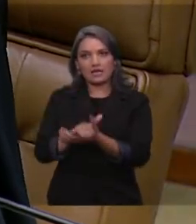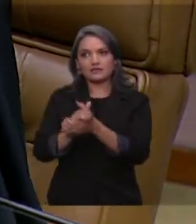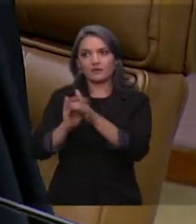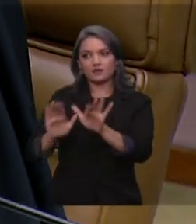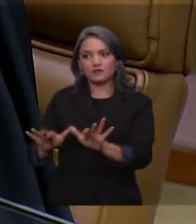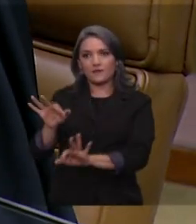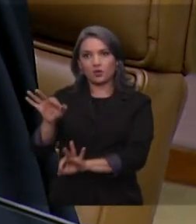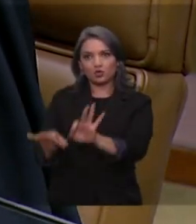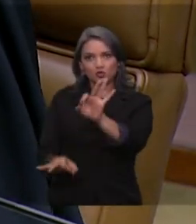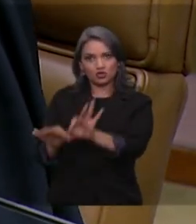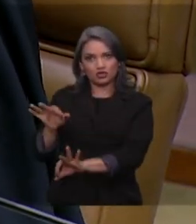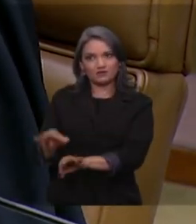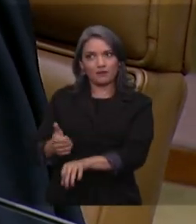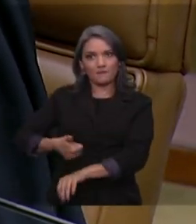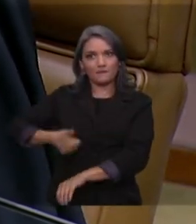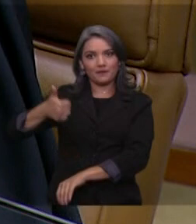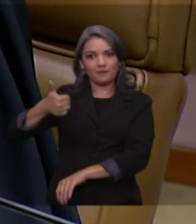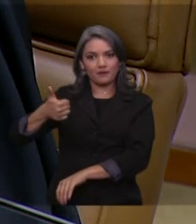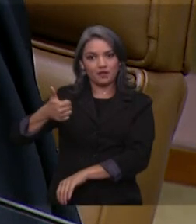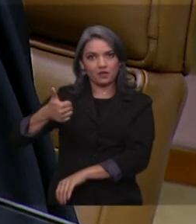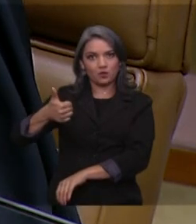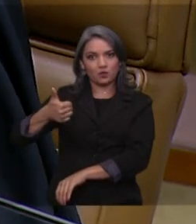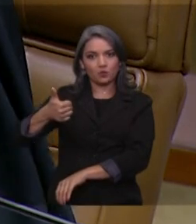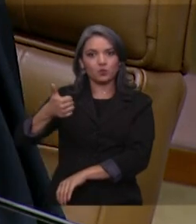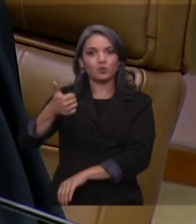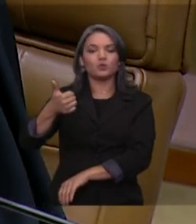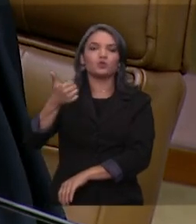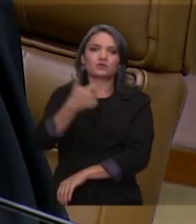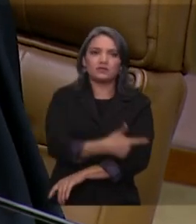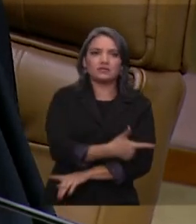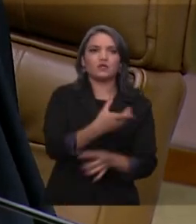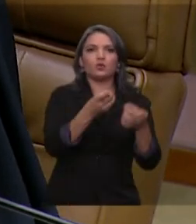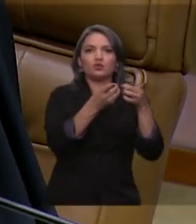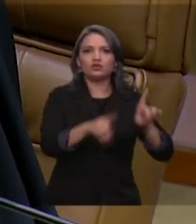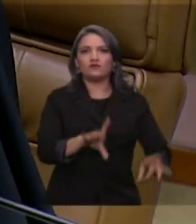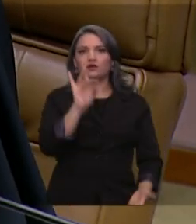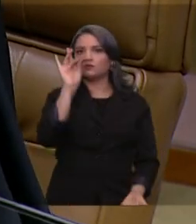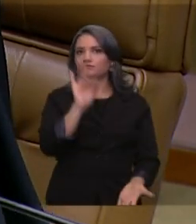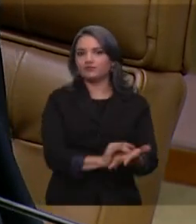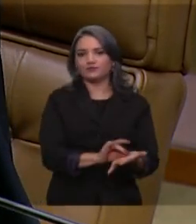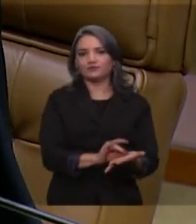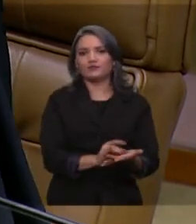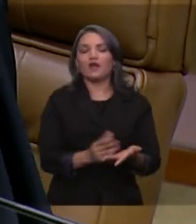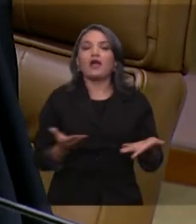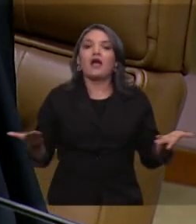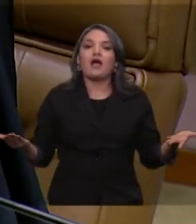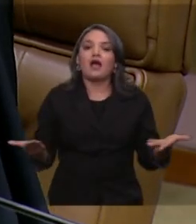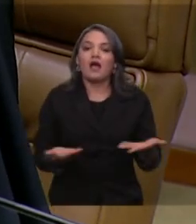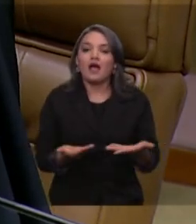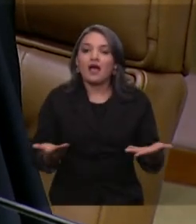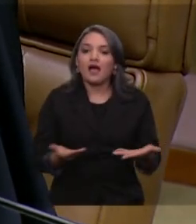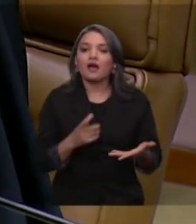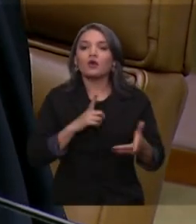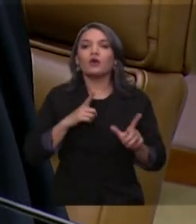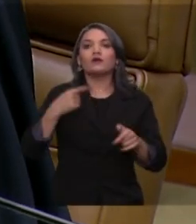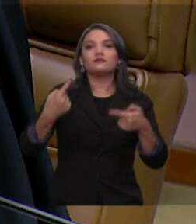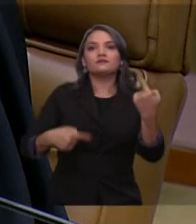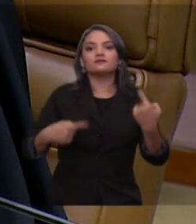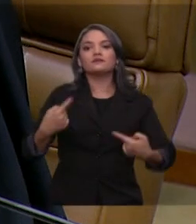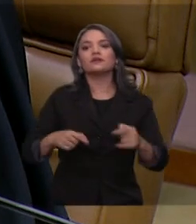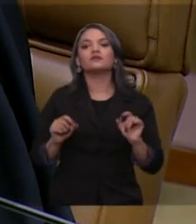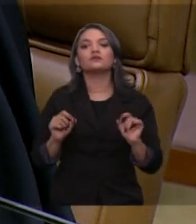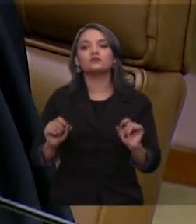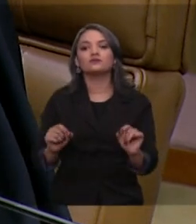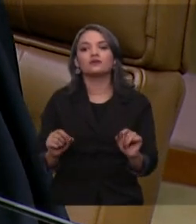Judicial, e agora o requisito que também é discutido aqui, em que pese ter sido alterado o lapso temporal, mas